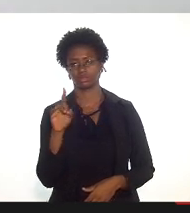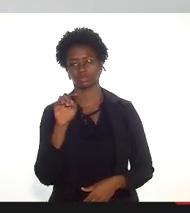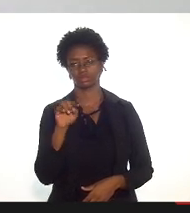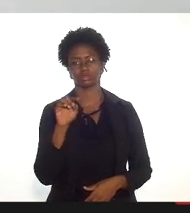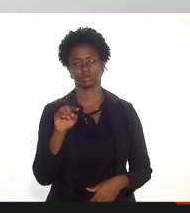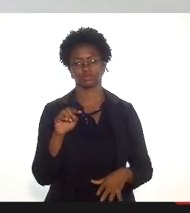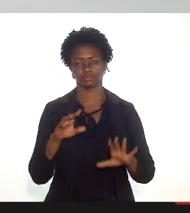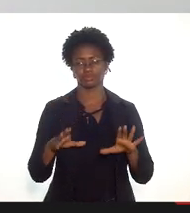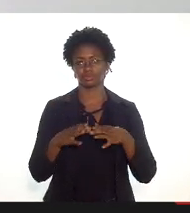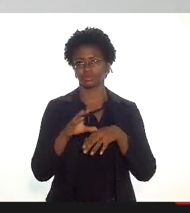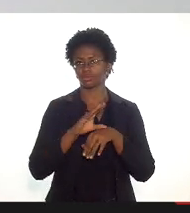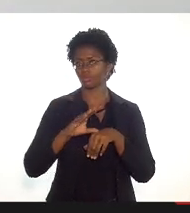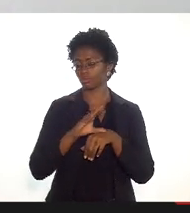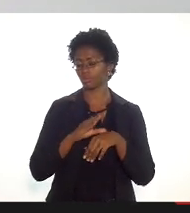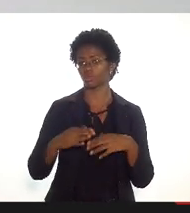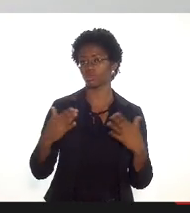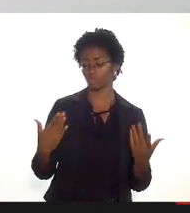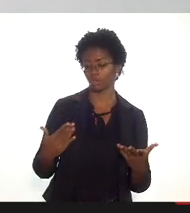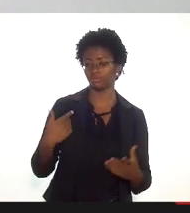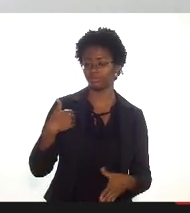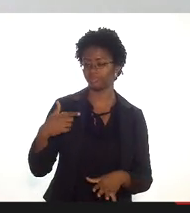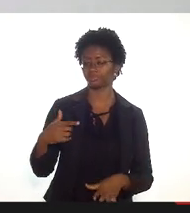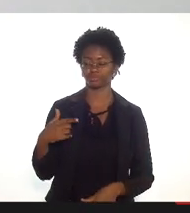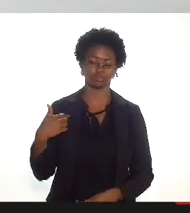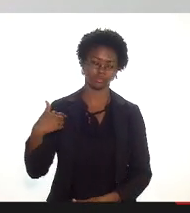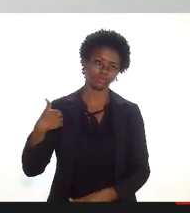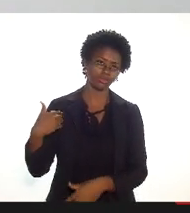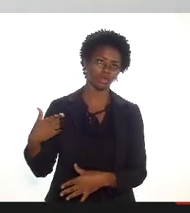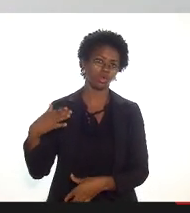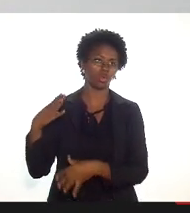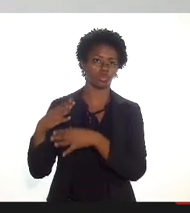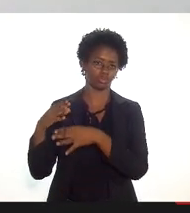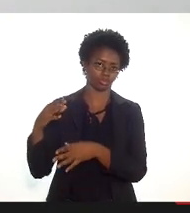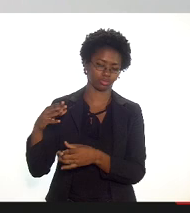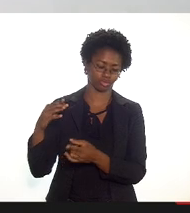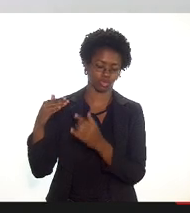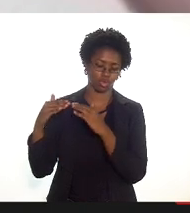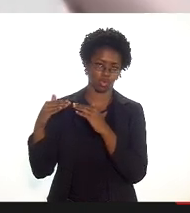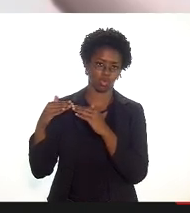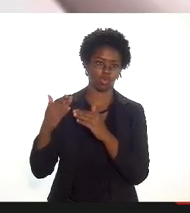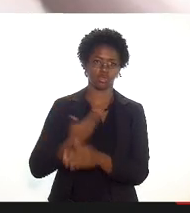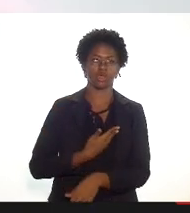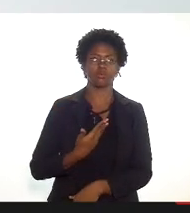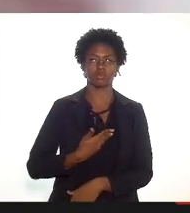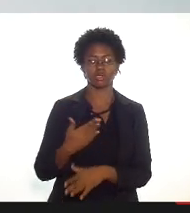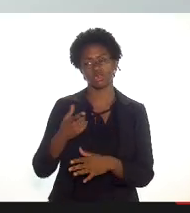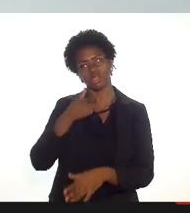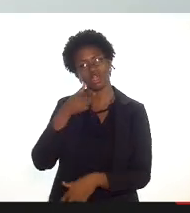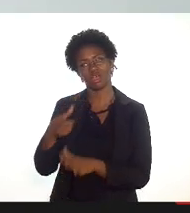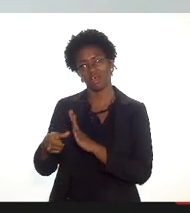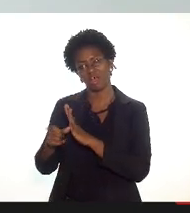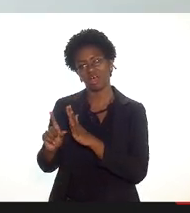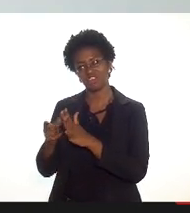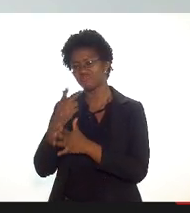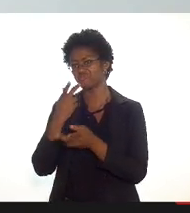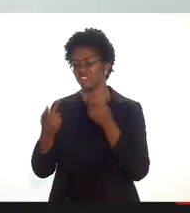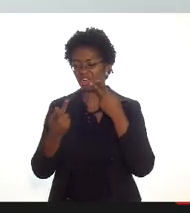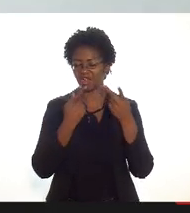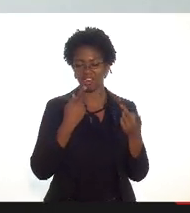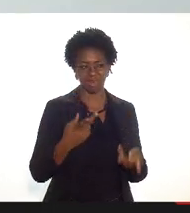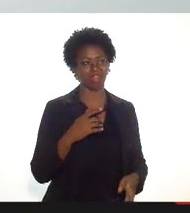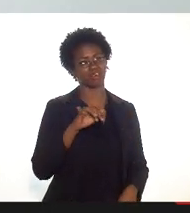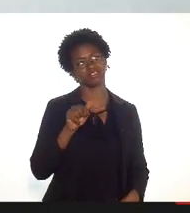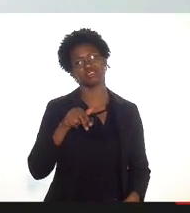dessa comissão, né? Corroboro aí com os colegas que me antecederam, né? Em especial com a deputada Jandira, com o secretário de